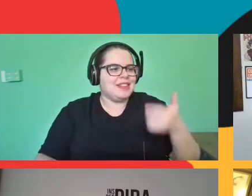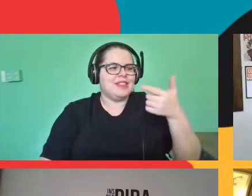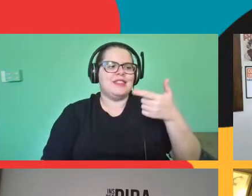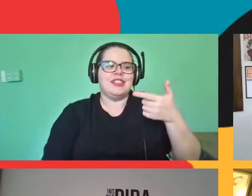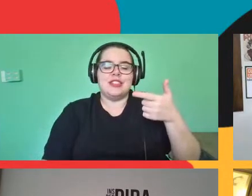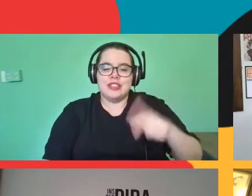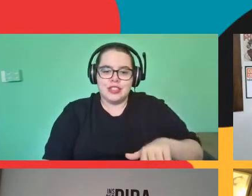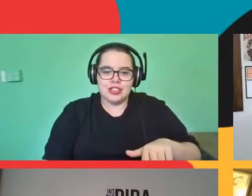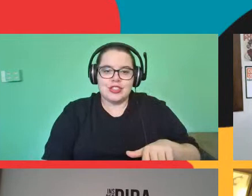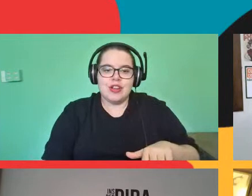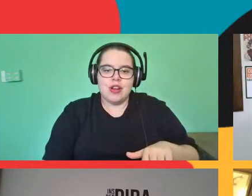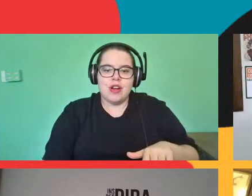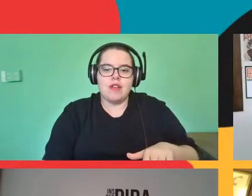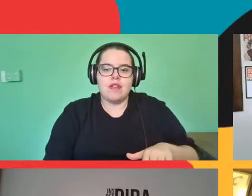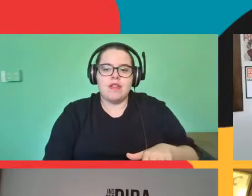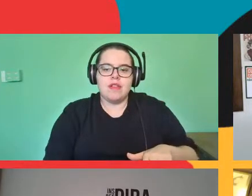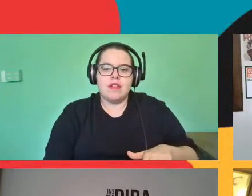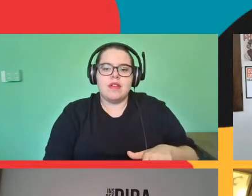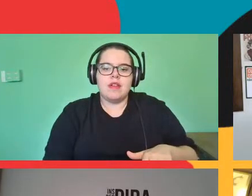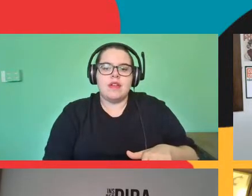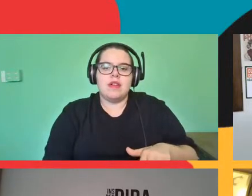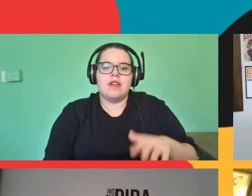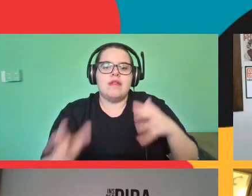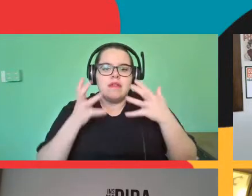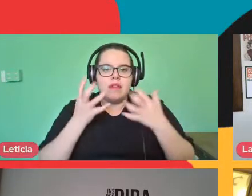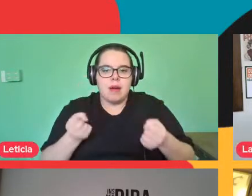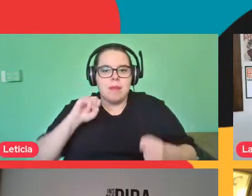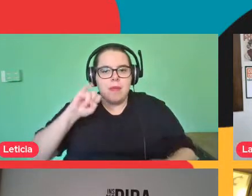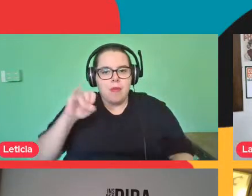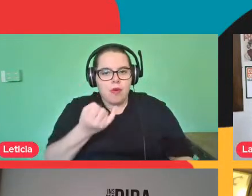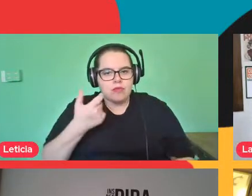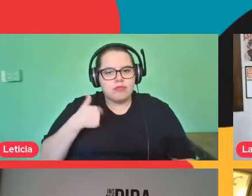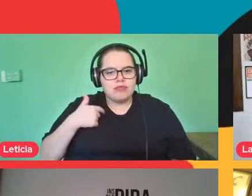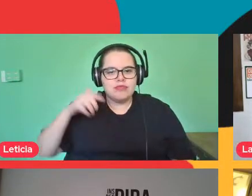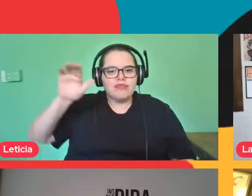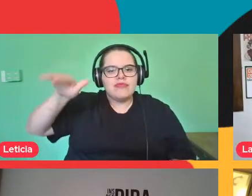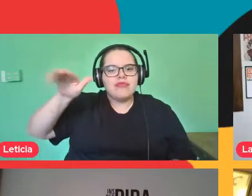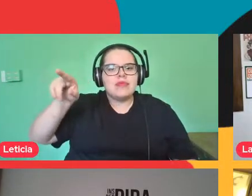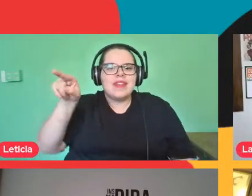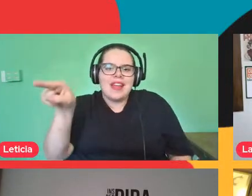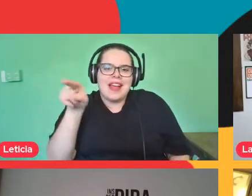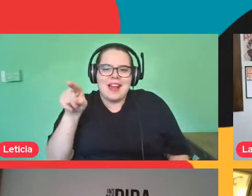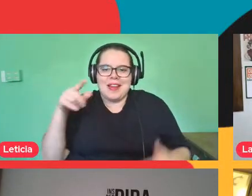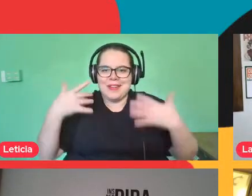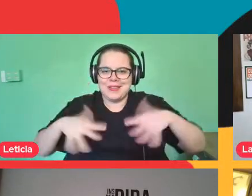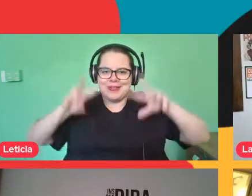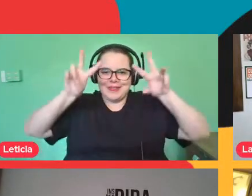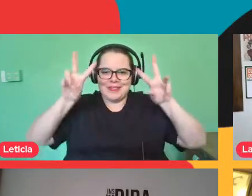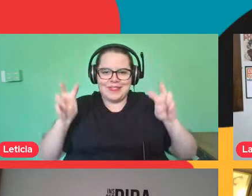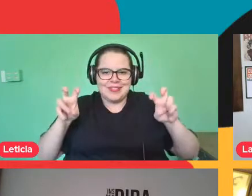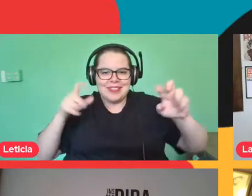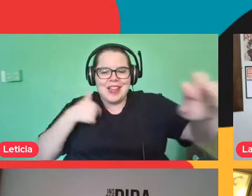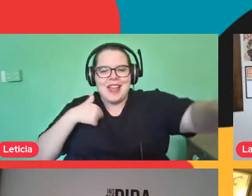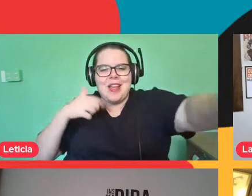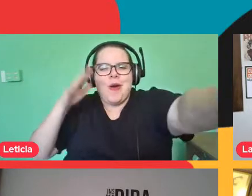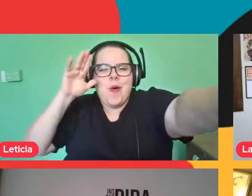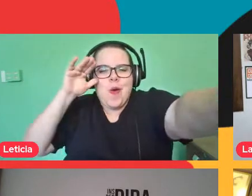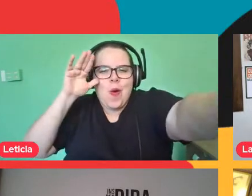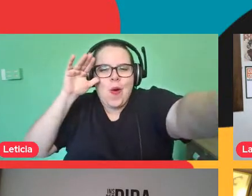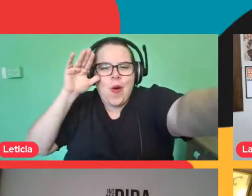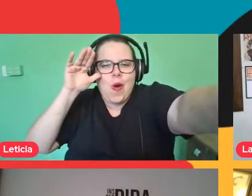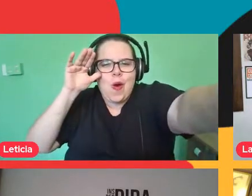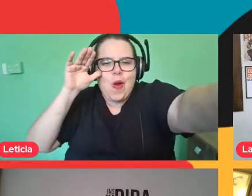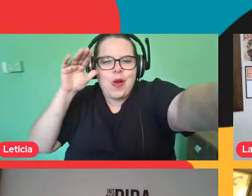vez. E já vamos já aproveitar e vamos começar a puxar, porque é um assunto que rende. Eu estou muito curiosa, tem um monte de